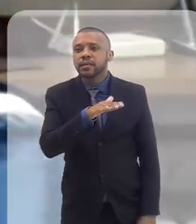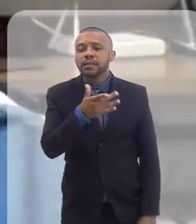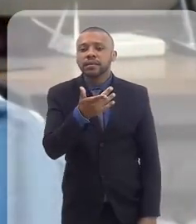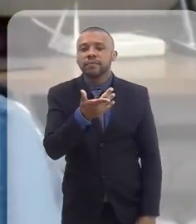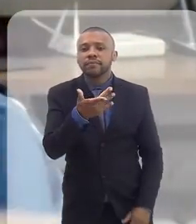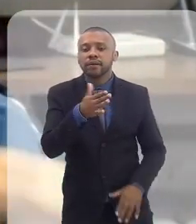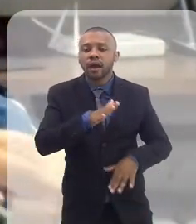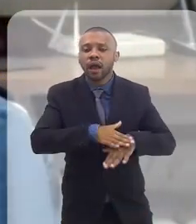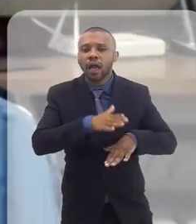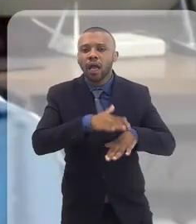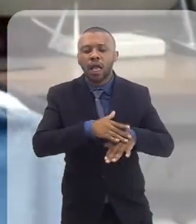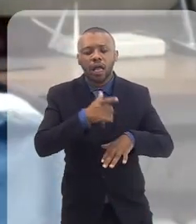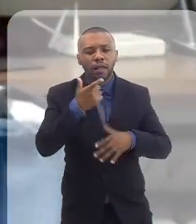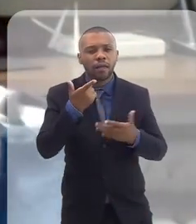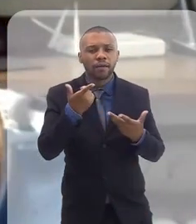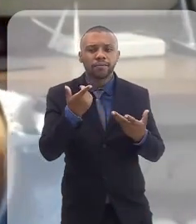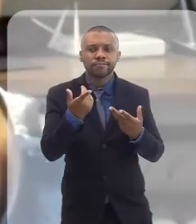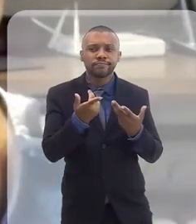totalmente